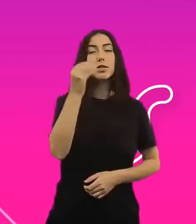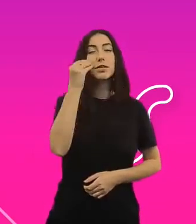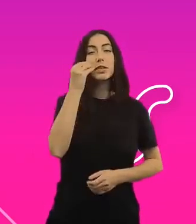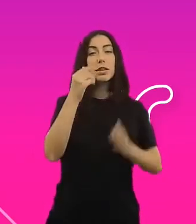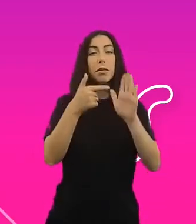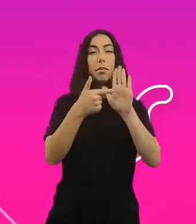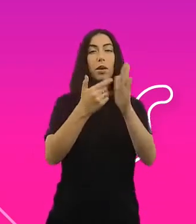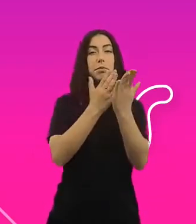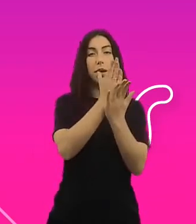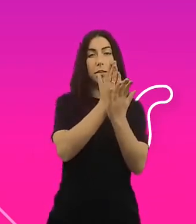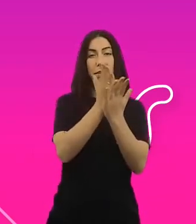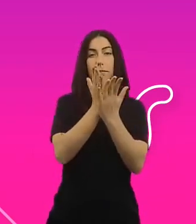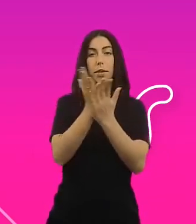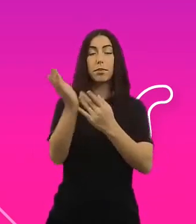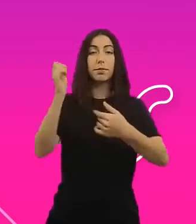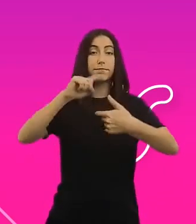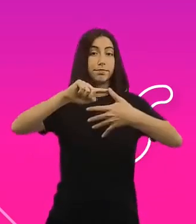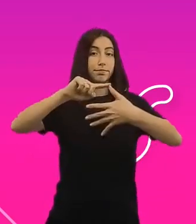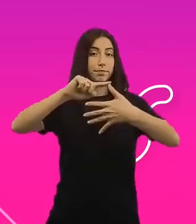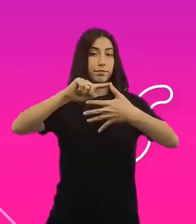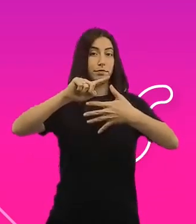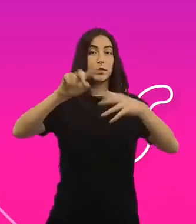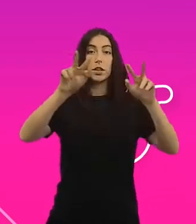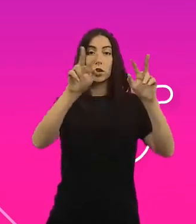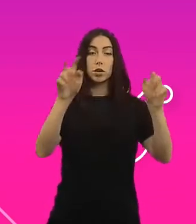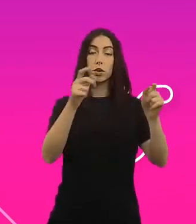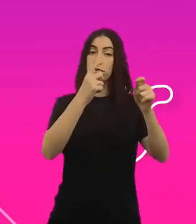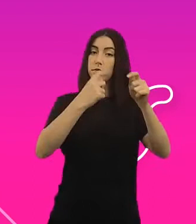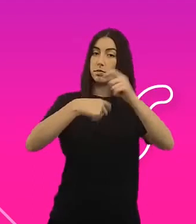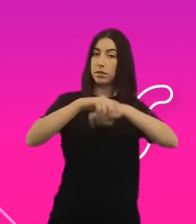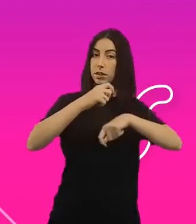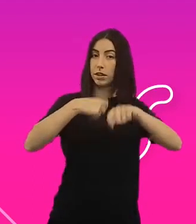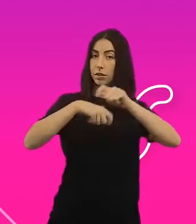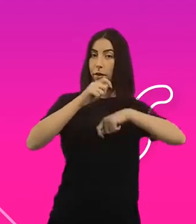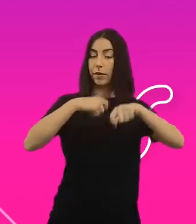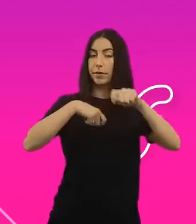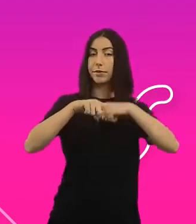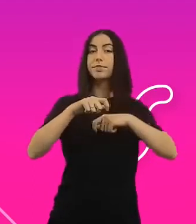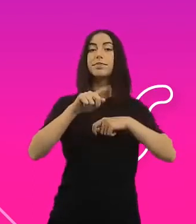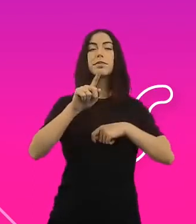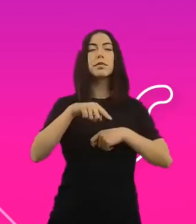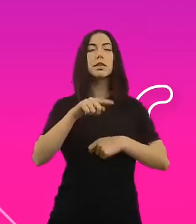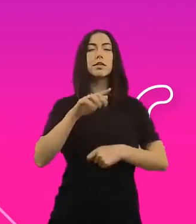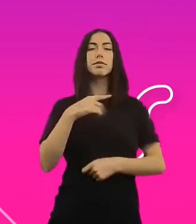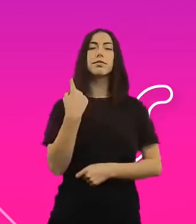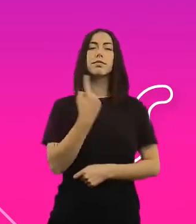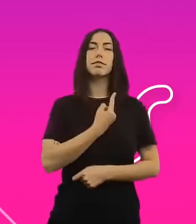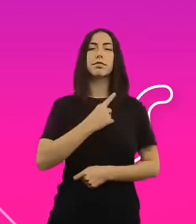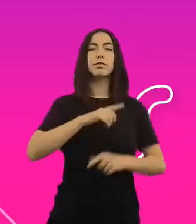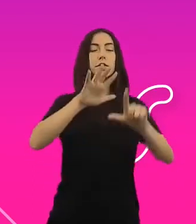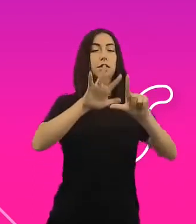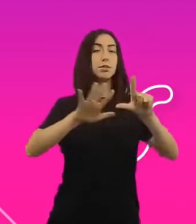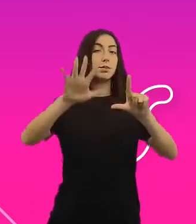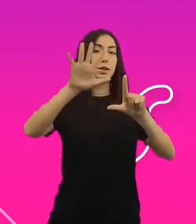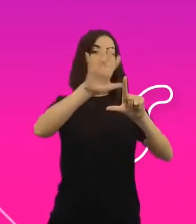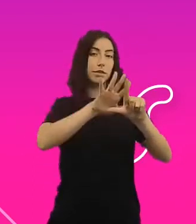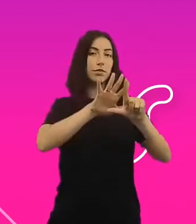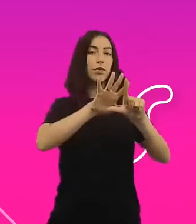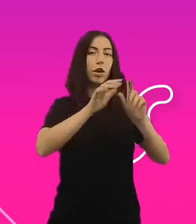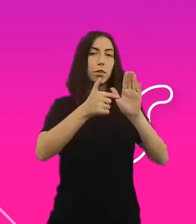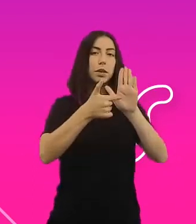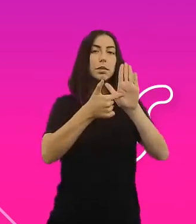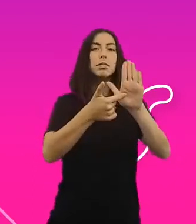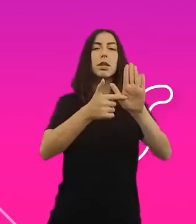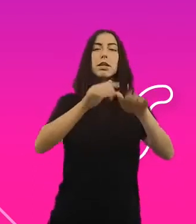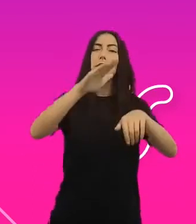dos negócios, é um eixo onde a gente tem uma plataforma trazendo mais de 100